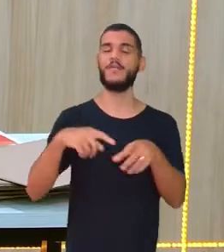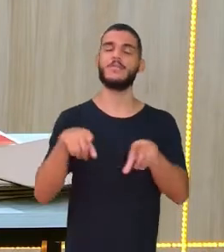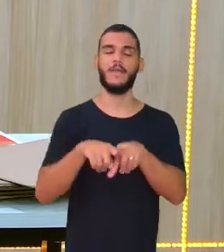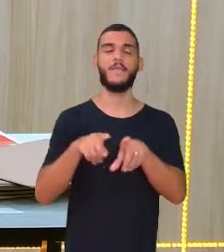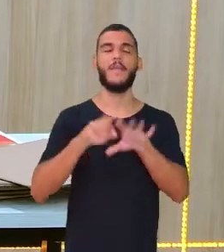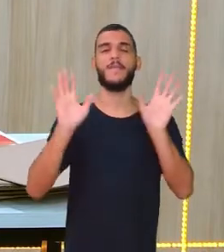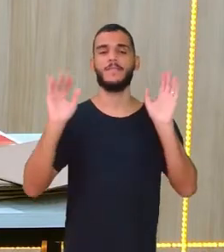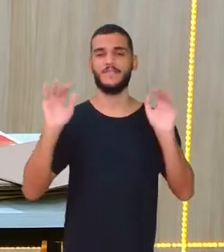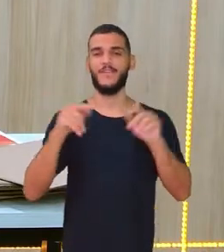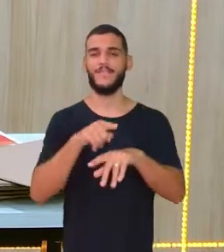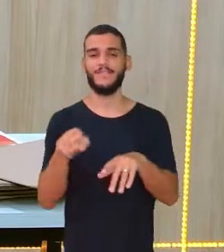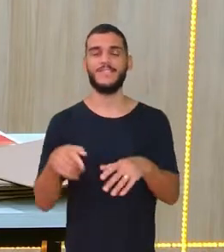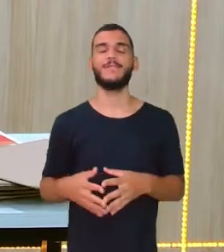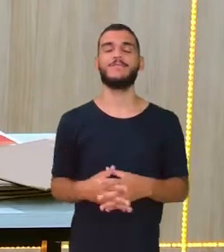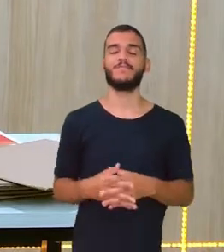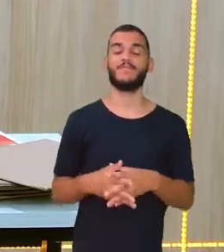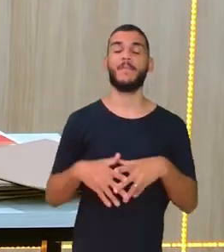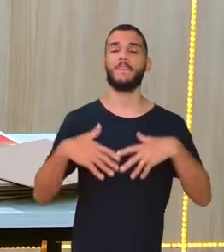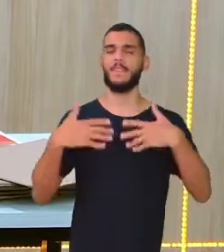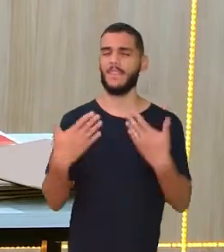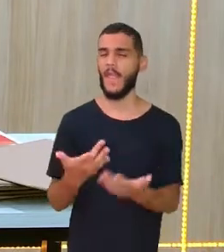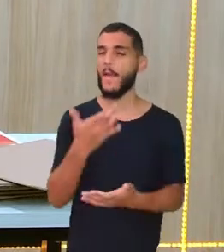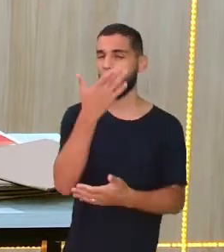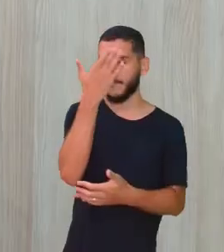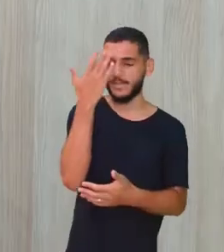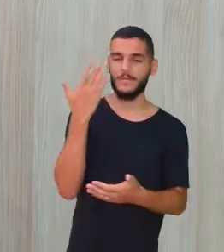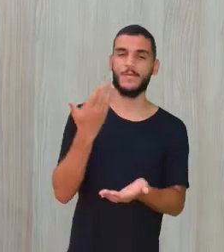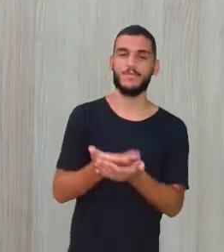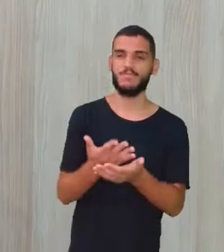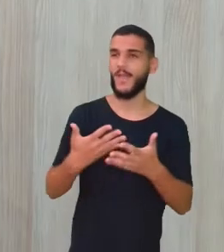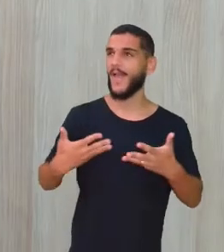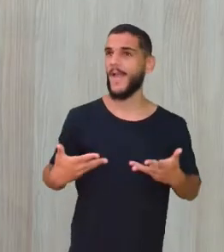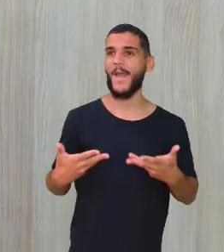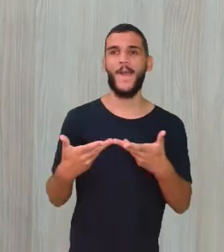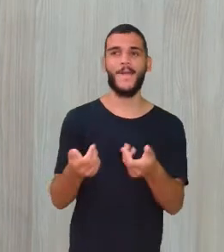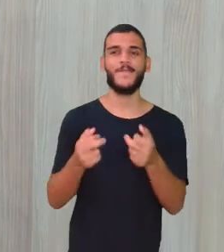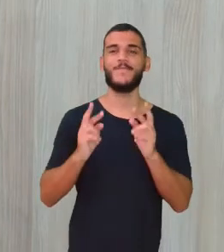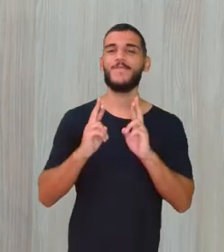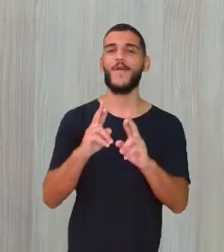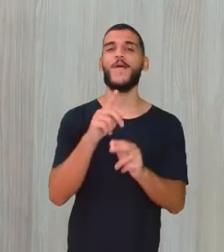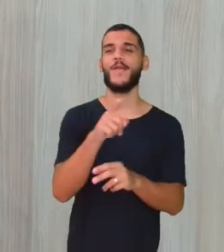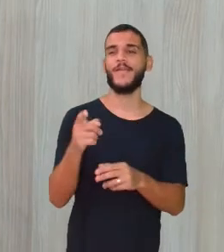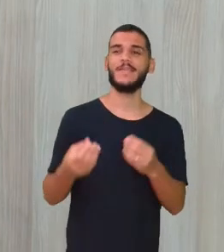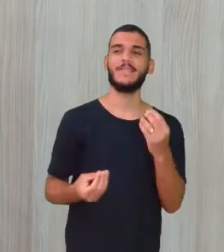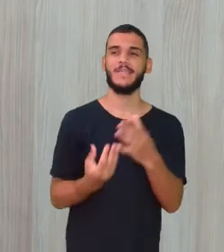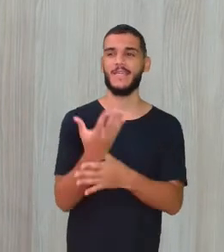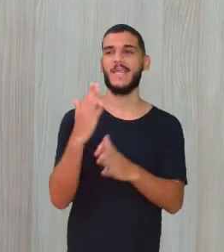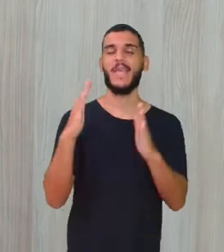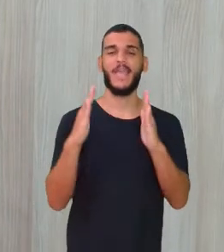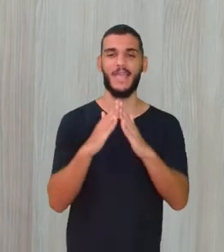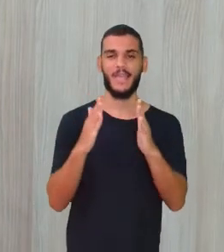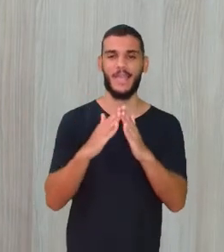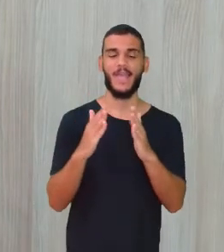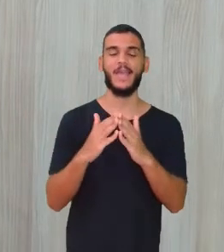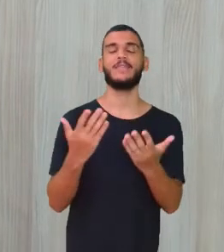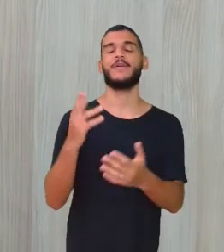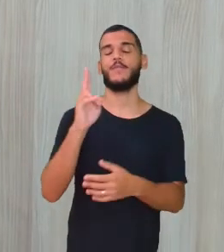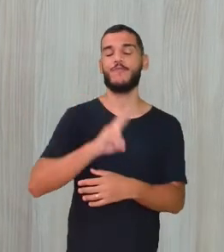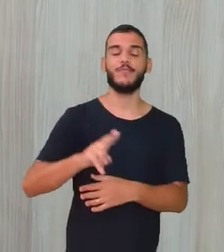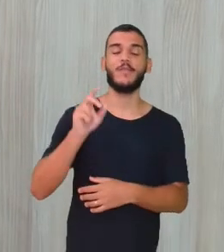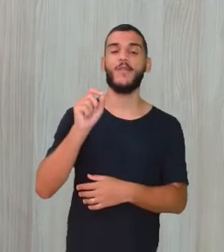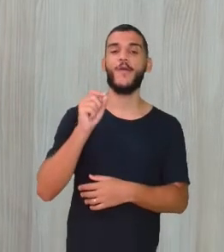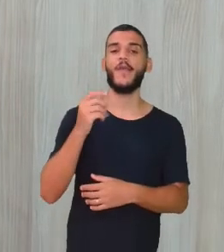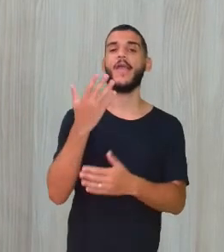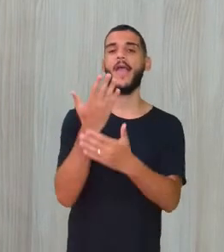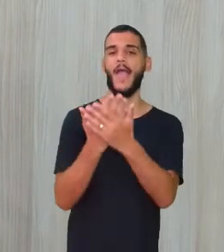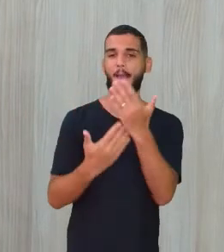para me despedir. Eita, pessoal, que aula maravilhosa, né? Esperamos que vocês façam em casa essa mão na massa aí que a